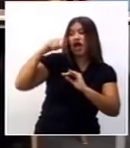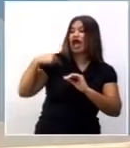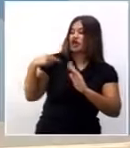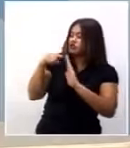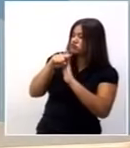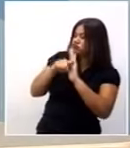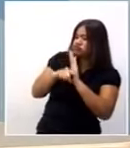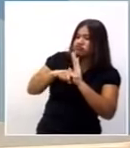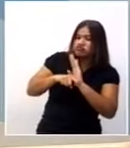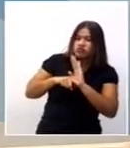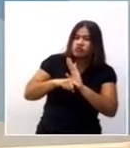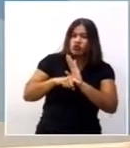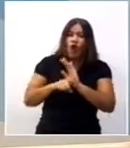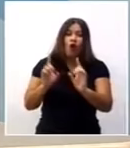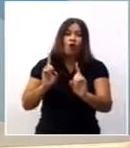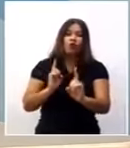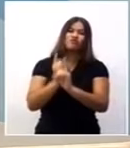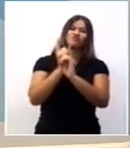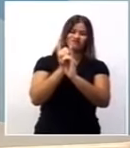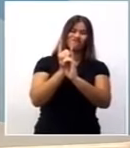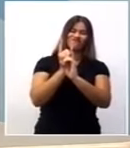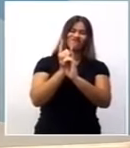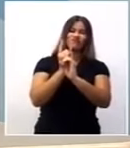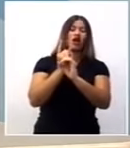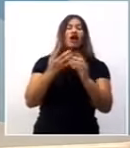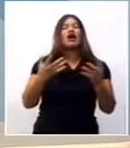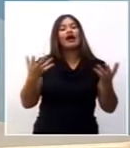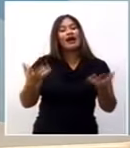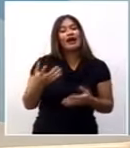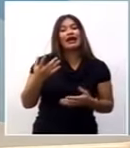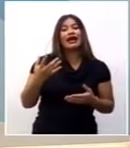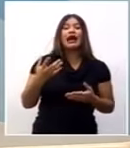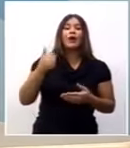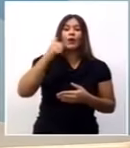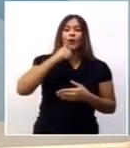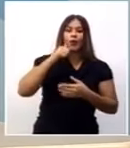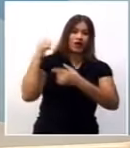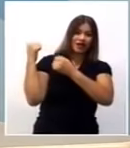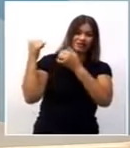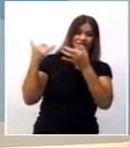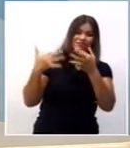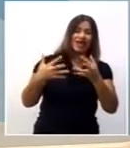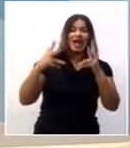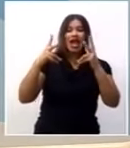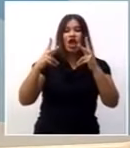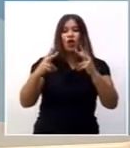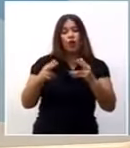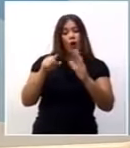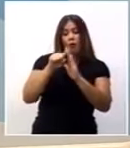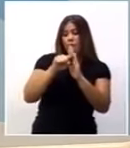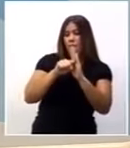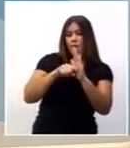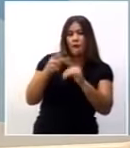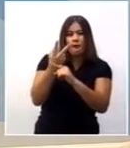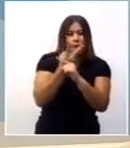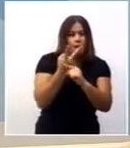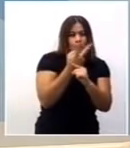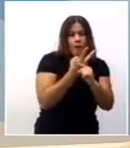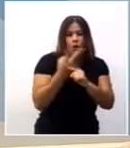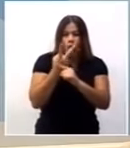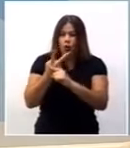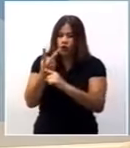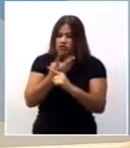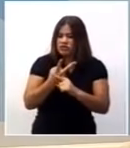Janaína. Isso aqui é uma pequena síntese do que eu falei para vocês. Fonte histórica nada mais é do que procurar vestígios do passado de